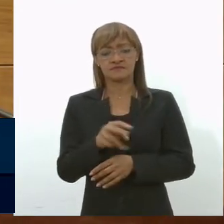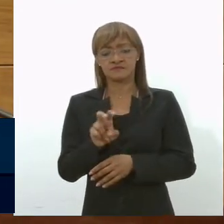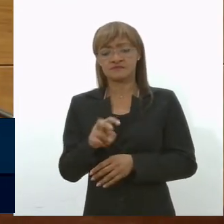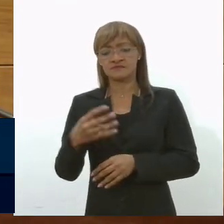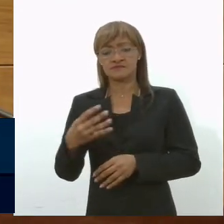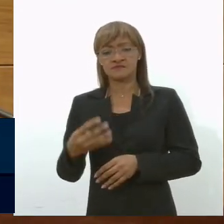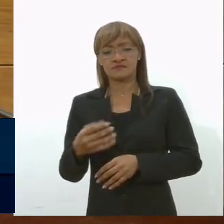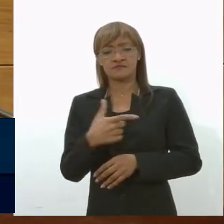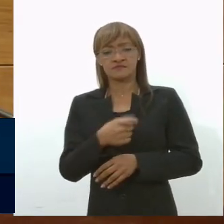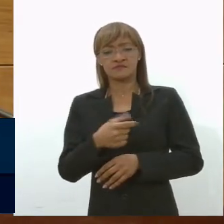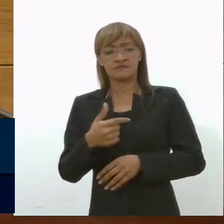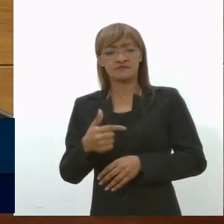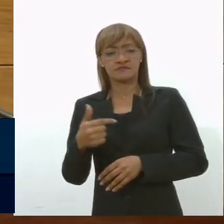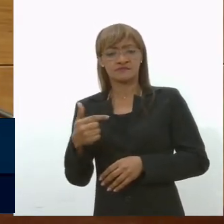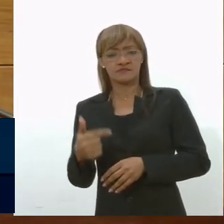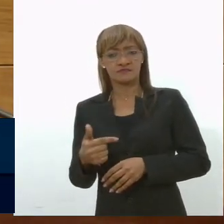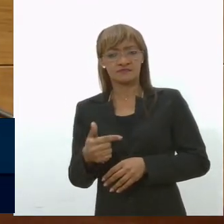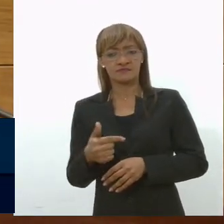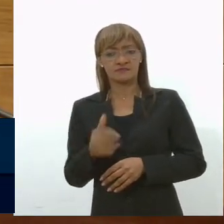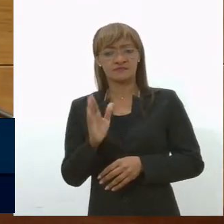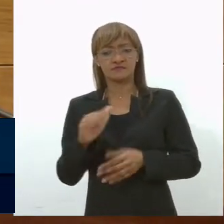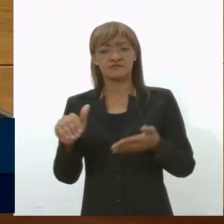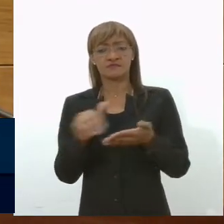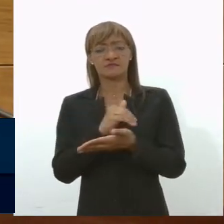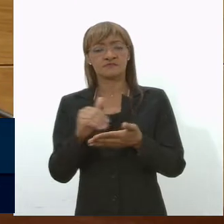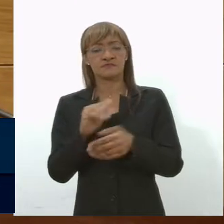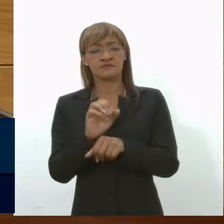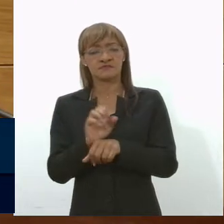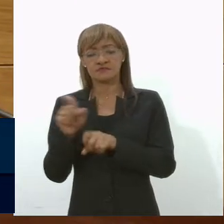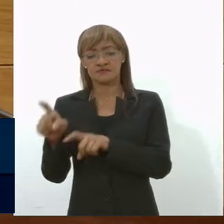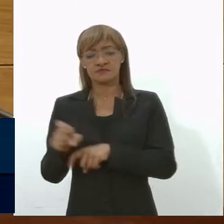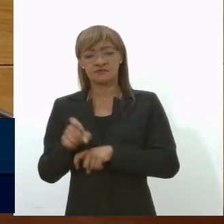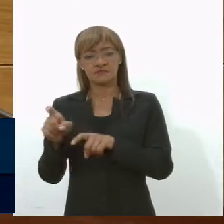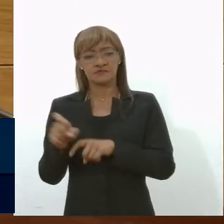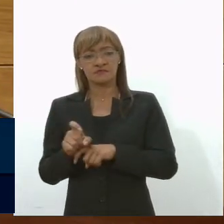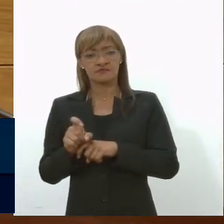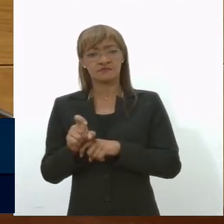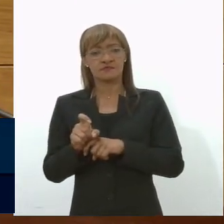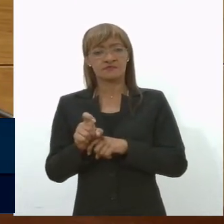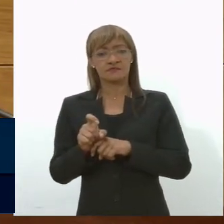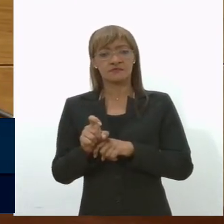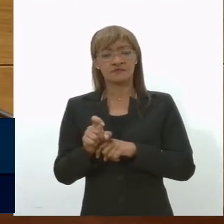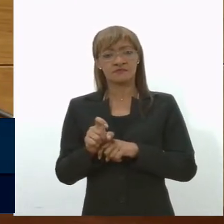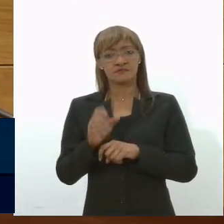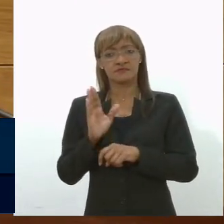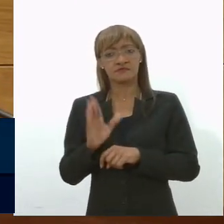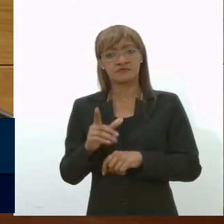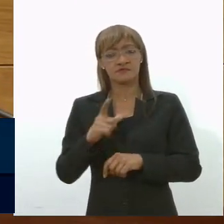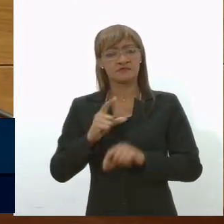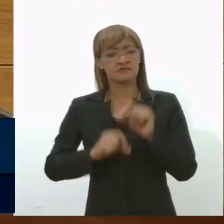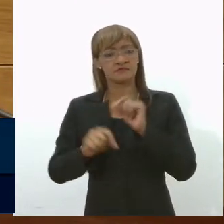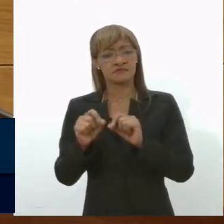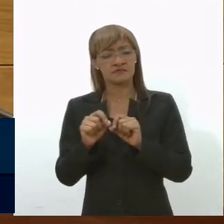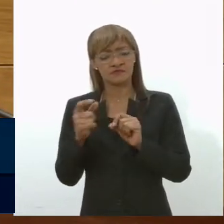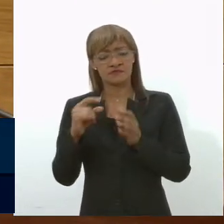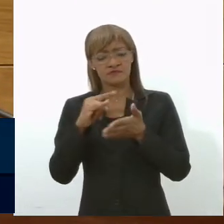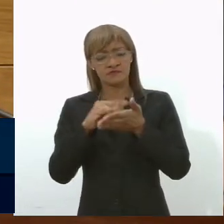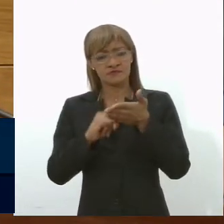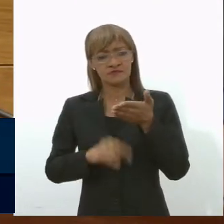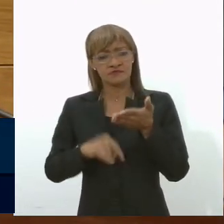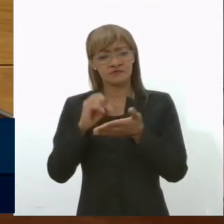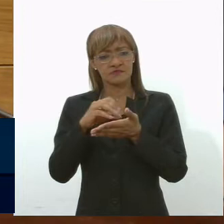354-2022, SEAGRE, Secretaria de Estado da Agricultura e Desenvolvimento Agrário e Pecuária, cópia de documento para